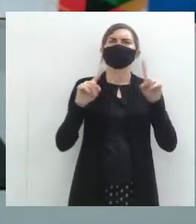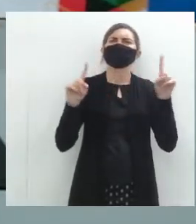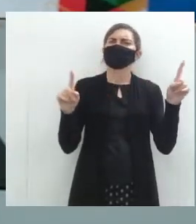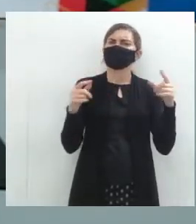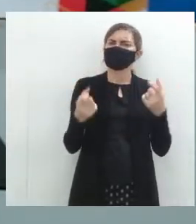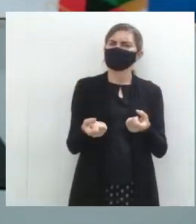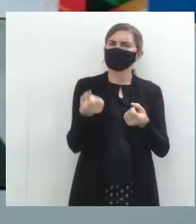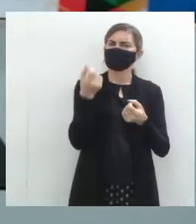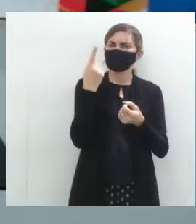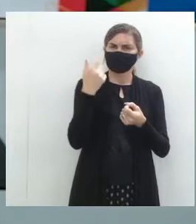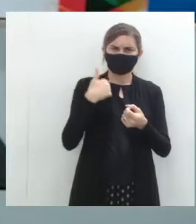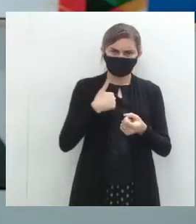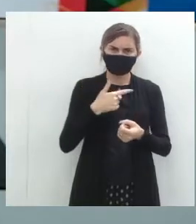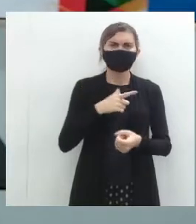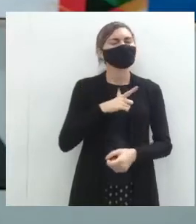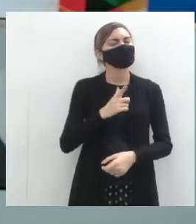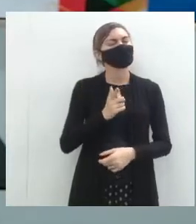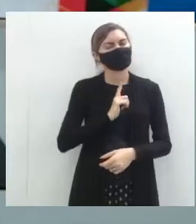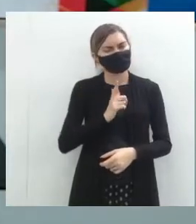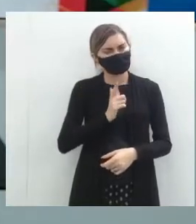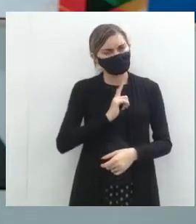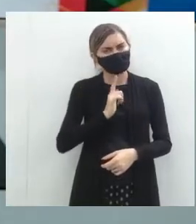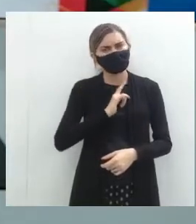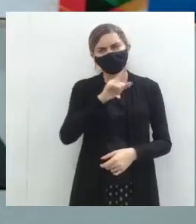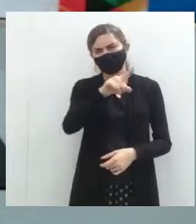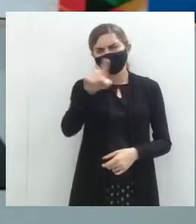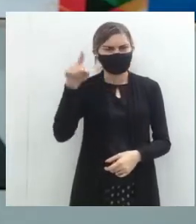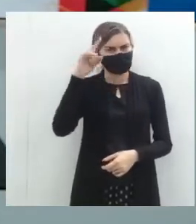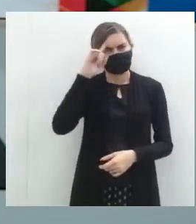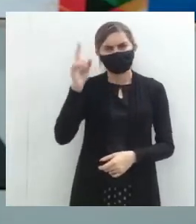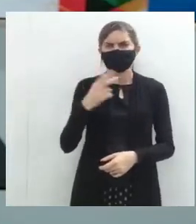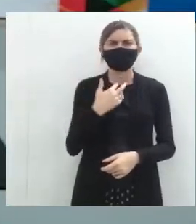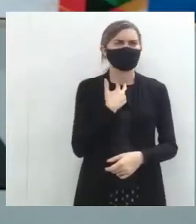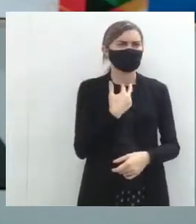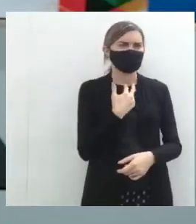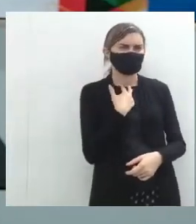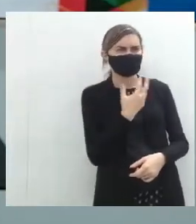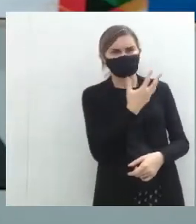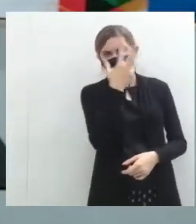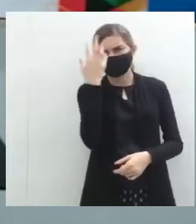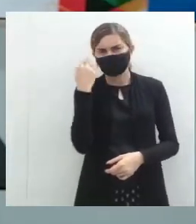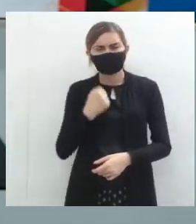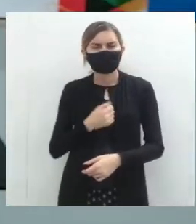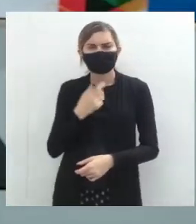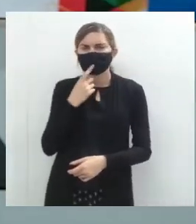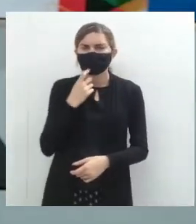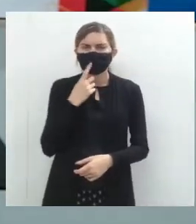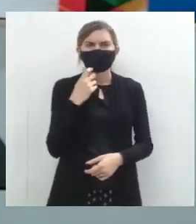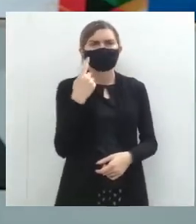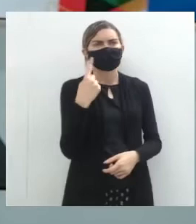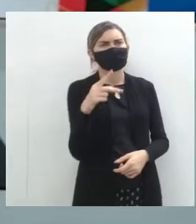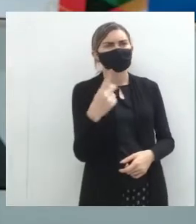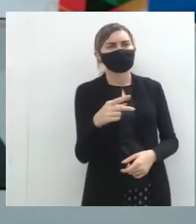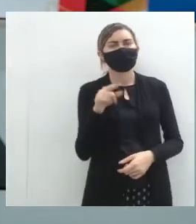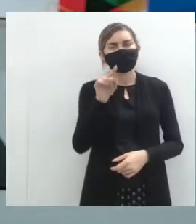eu tenho essa proteína? Tem. E vocês não podem esquecer que essa hemoglobina que está no sangue de vocês, para ela ser formada,